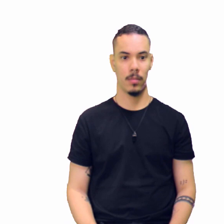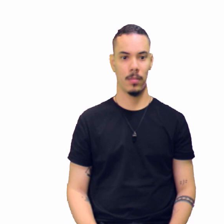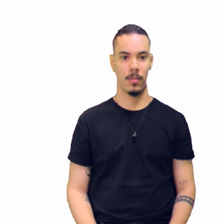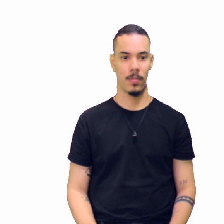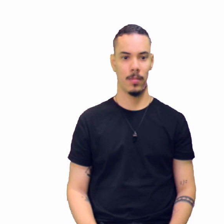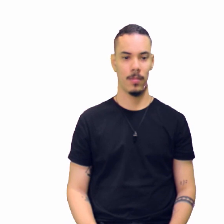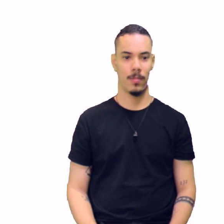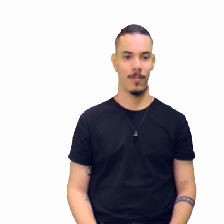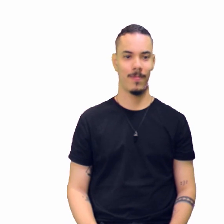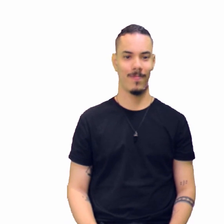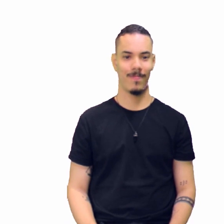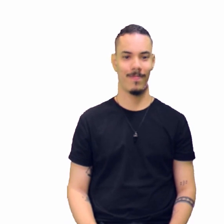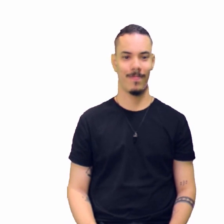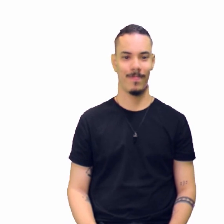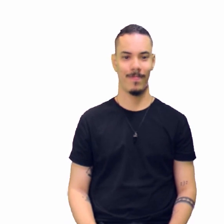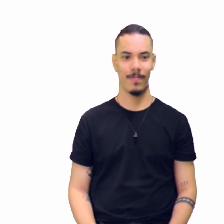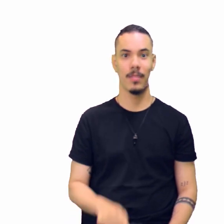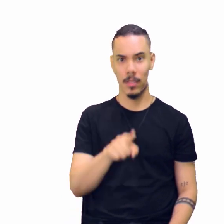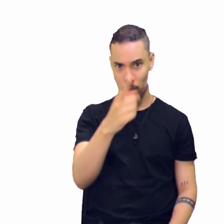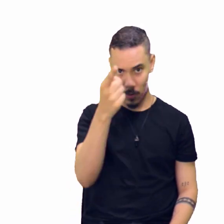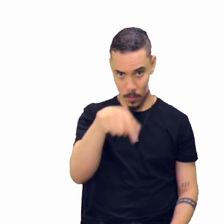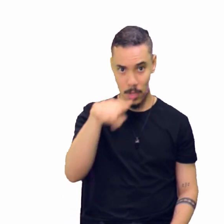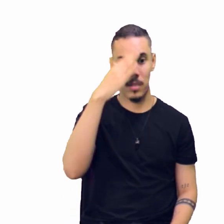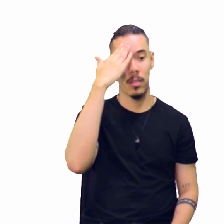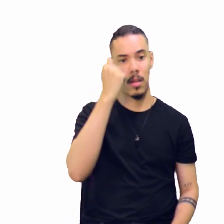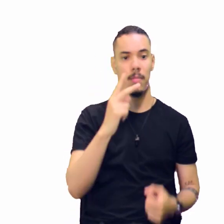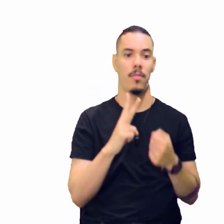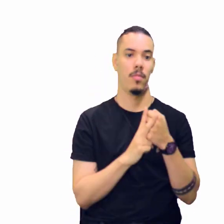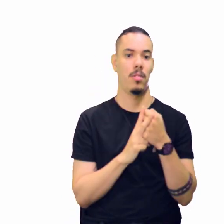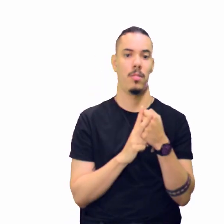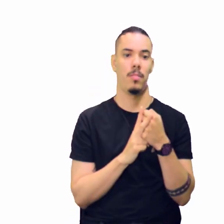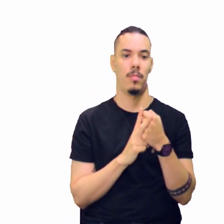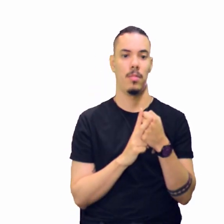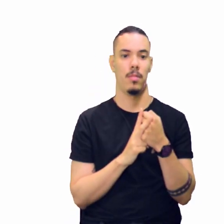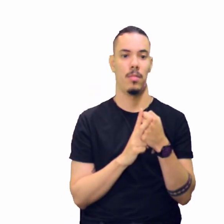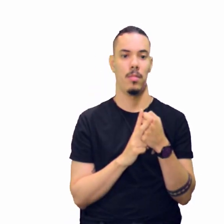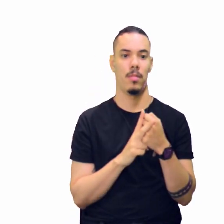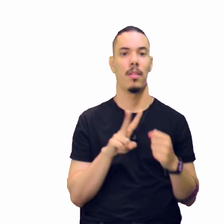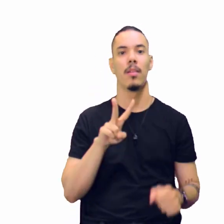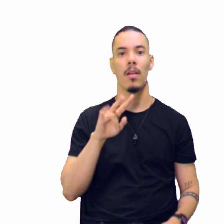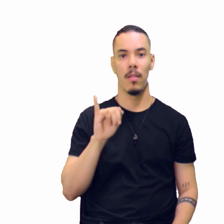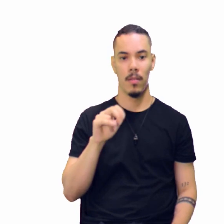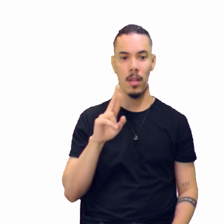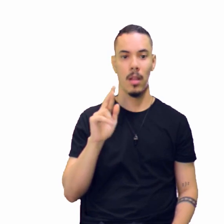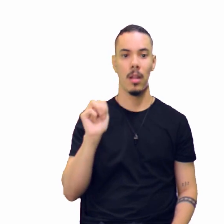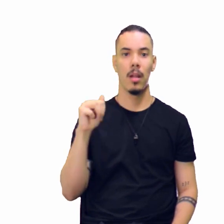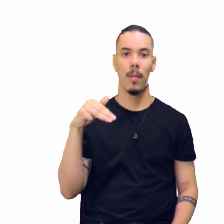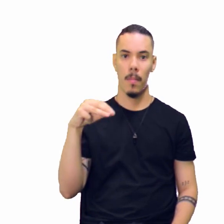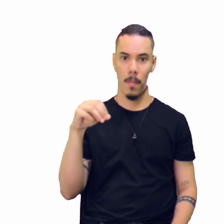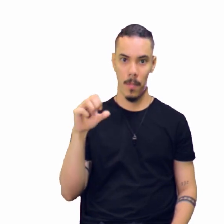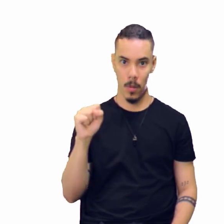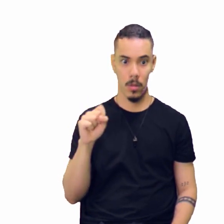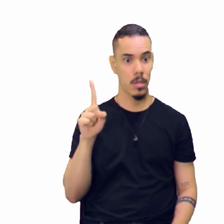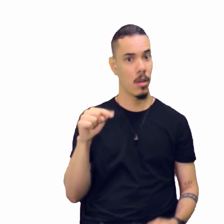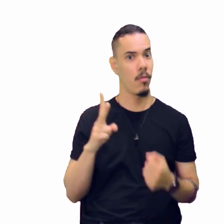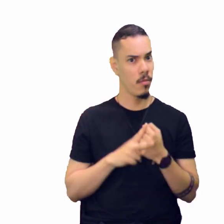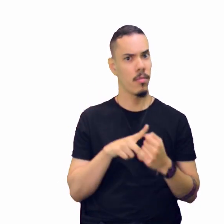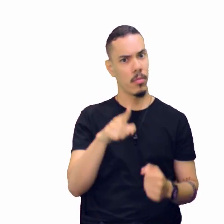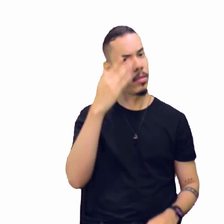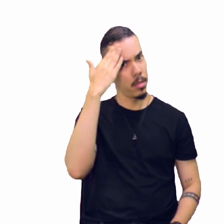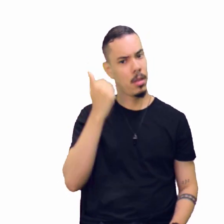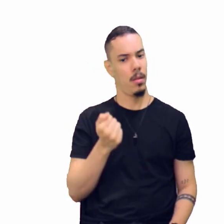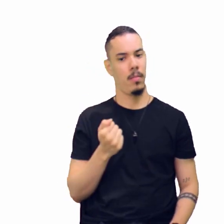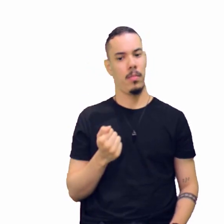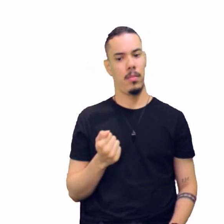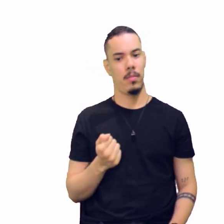destaque, amadinho? Ó, já sabe qual é o verbo. Ah, então você vai aqui, viramos. Ah, você vai direto ao